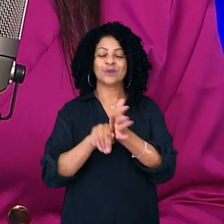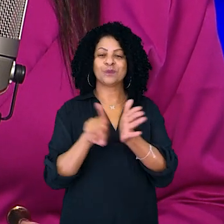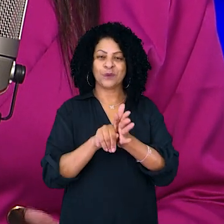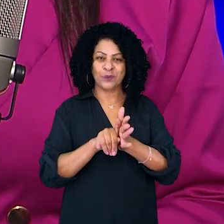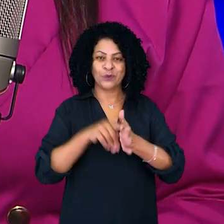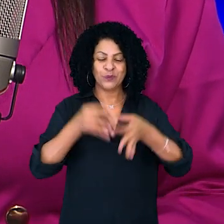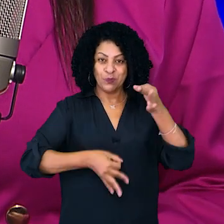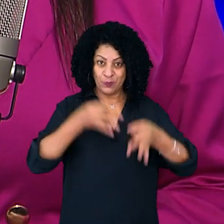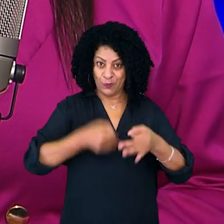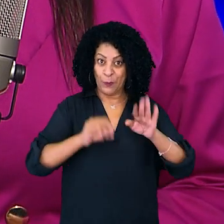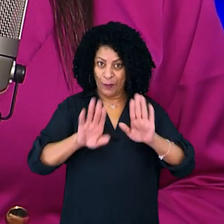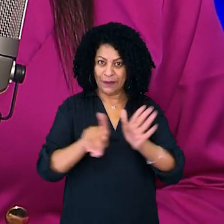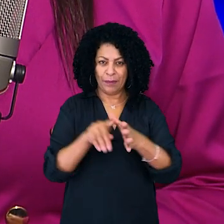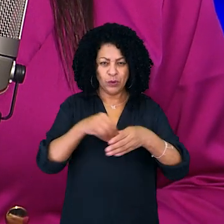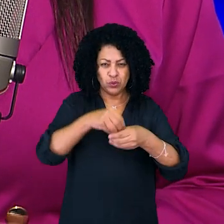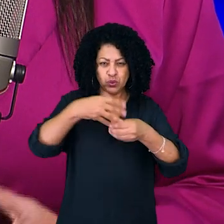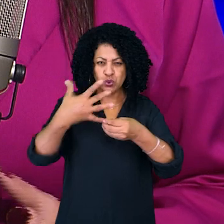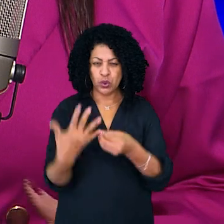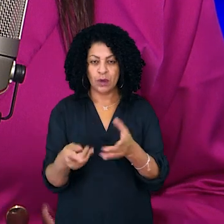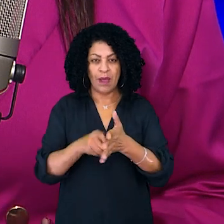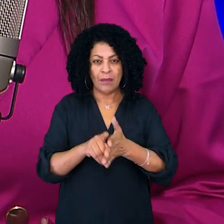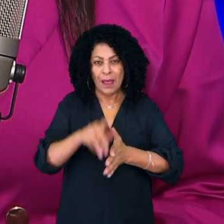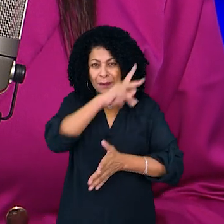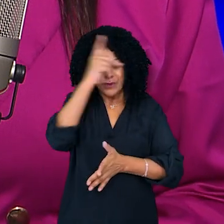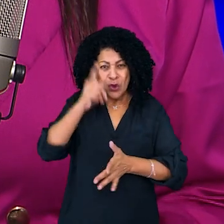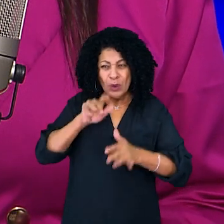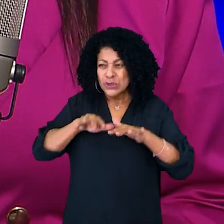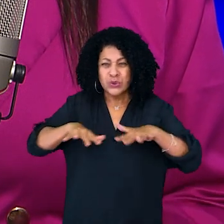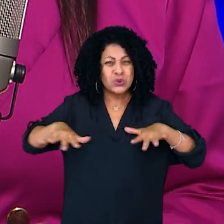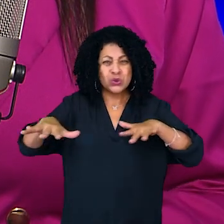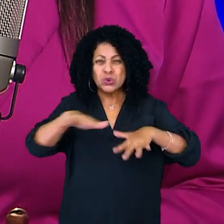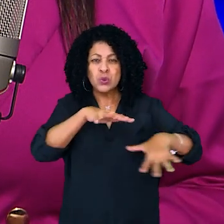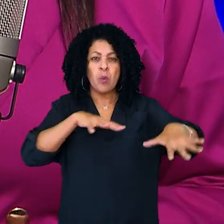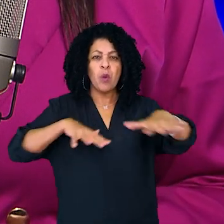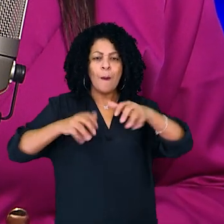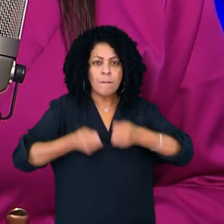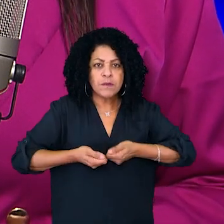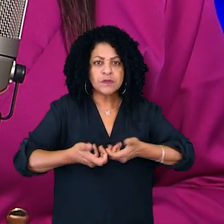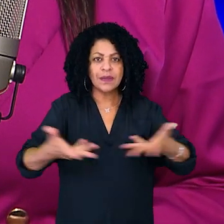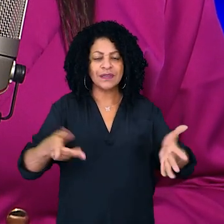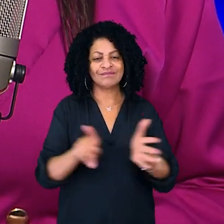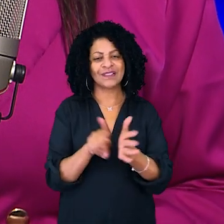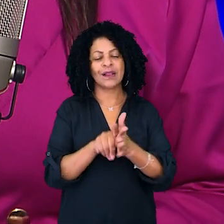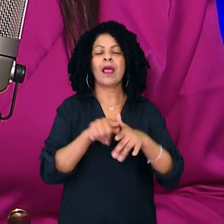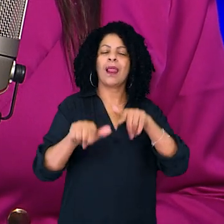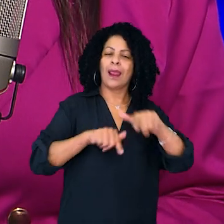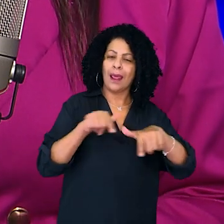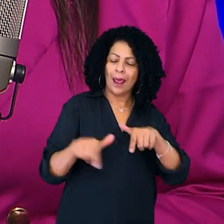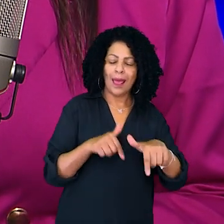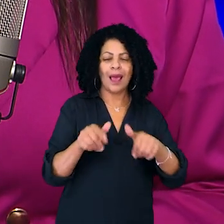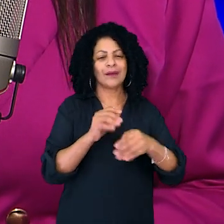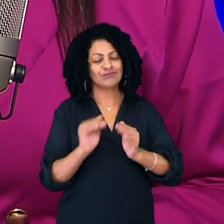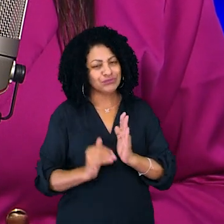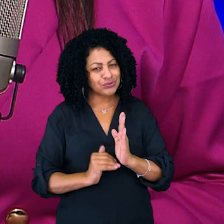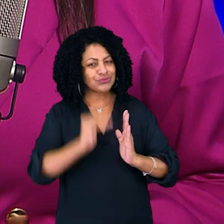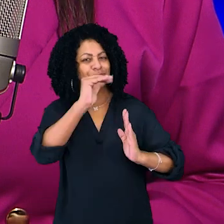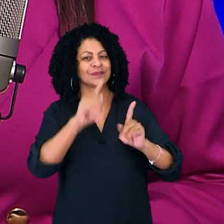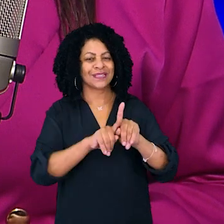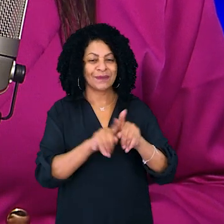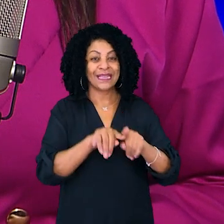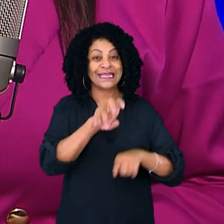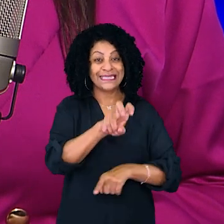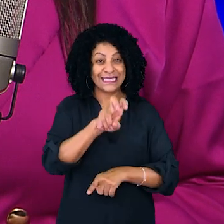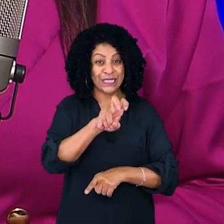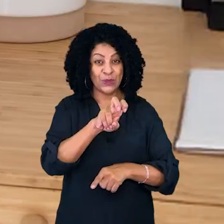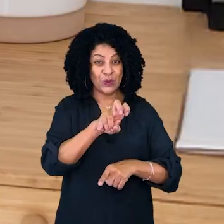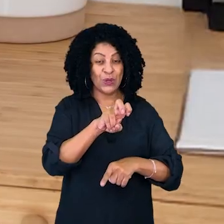Mas não para por aí. O conteúdo também chega a milhares de ouvintes por meio das rádios parceiras do Tribunal Superior do Trabalho, localizadas nas 5